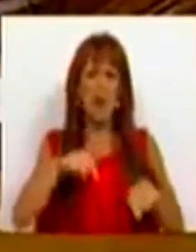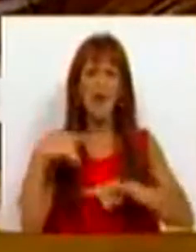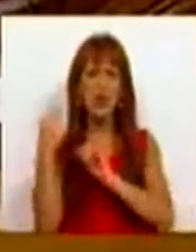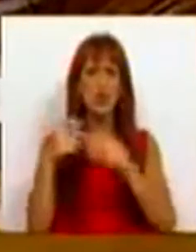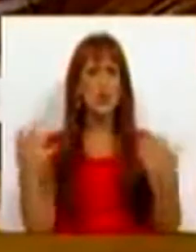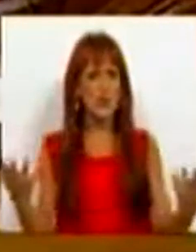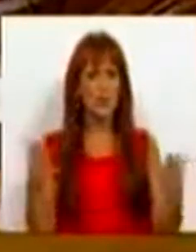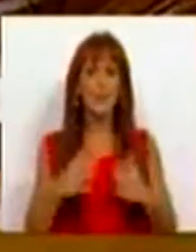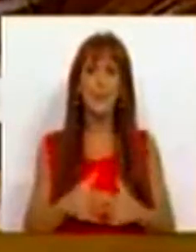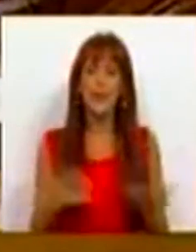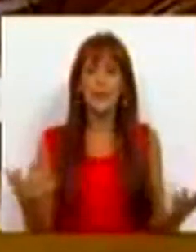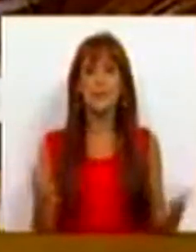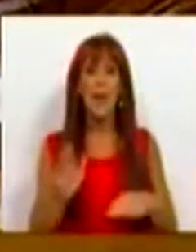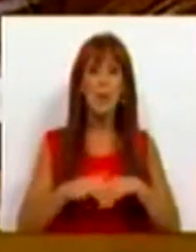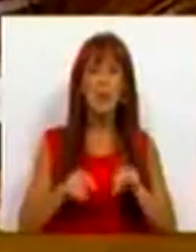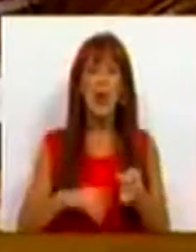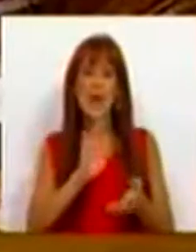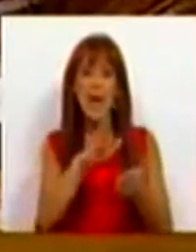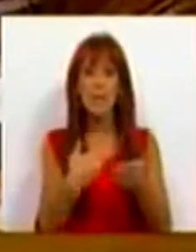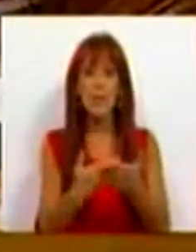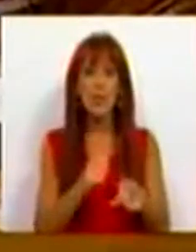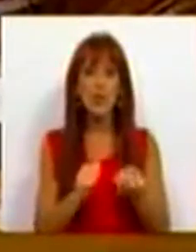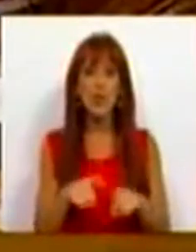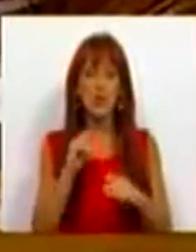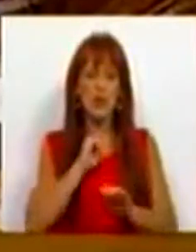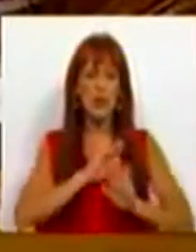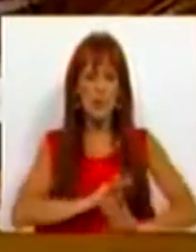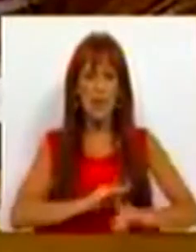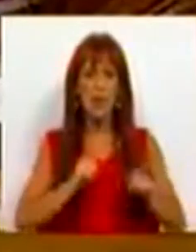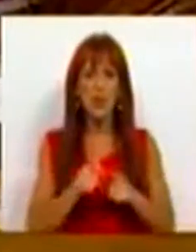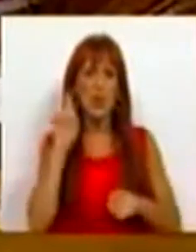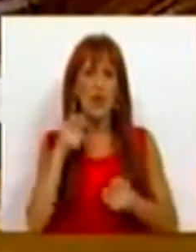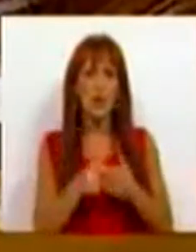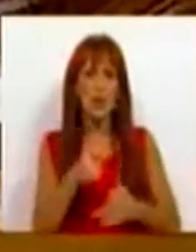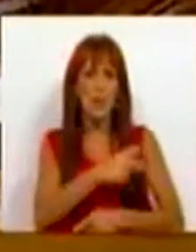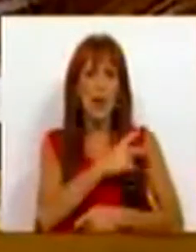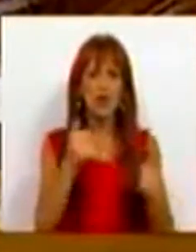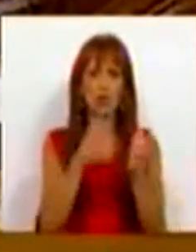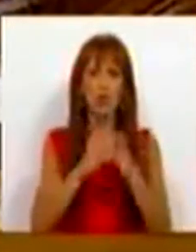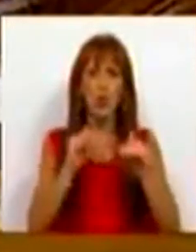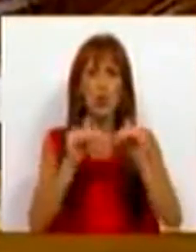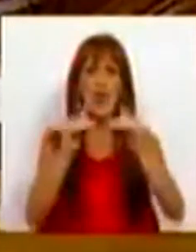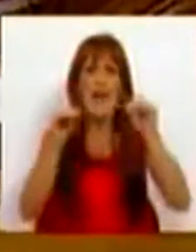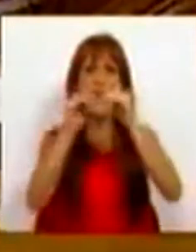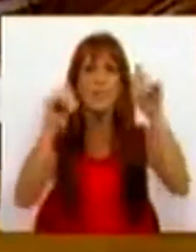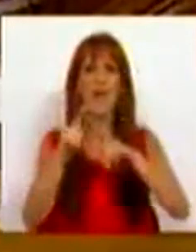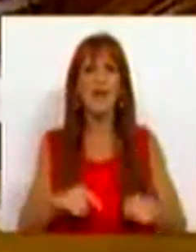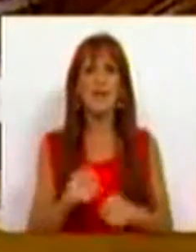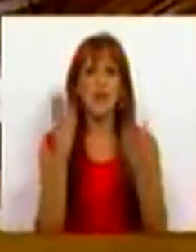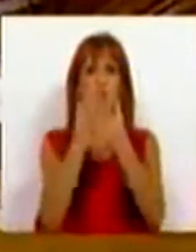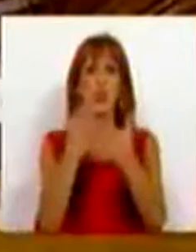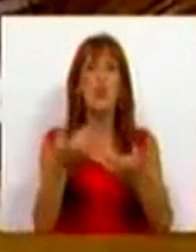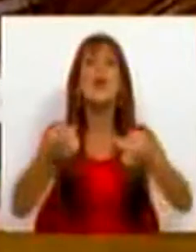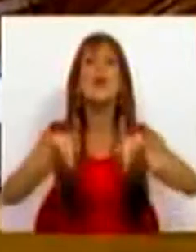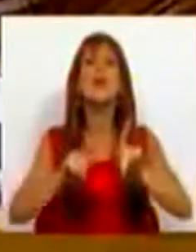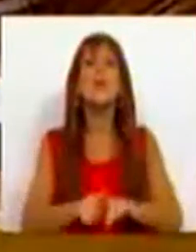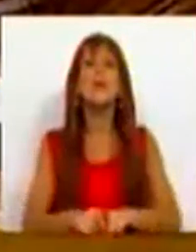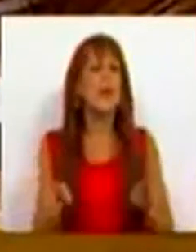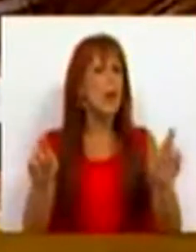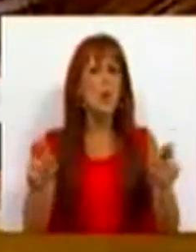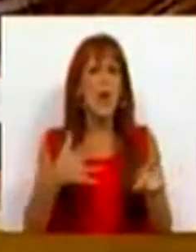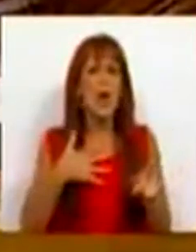por constrangimentos de natureza financeira. E por isso saudamos também as restantes iniciativas em debate do PCP e do Bloco de